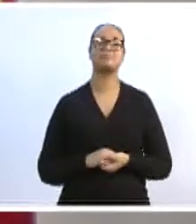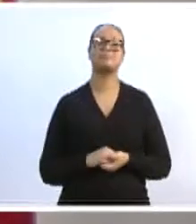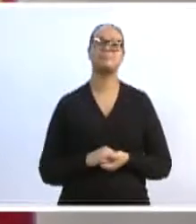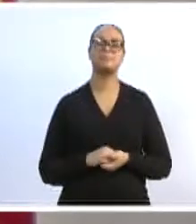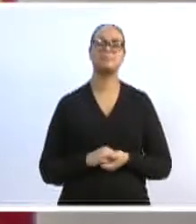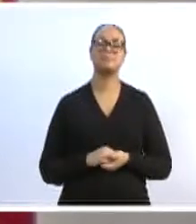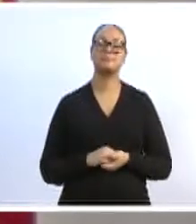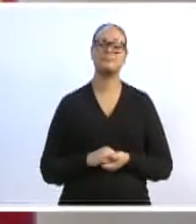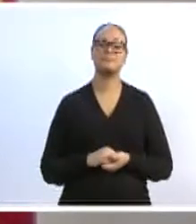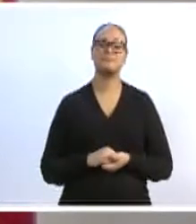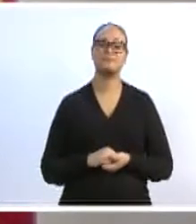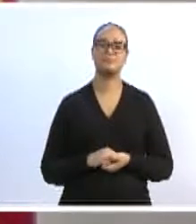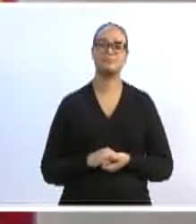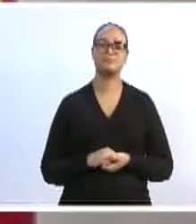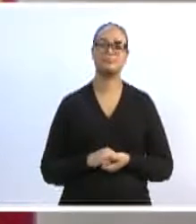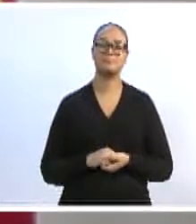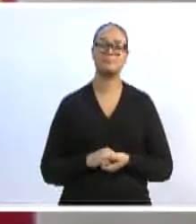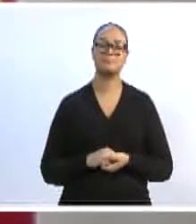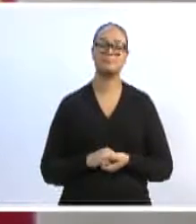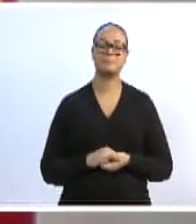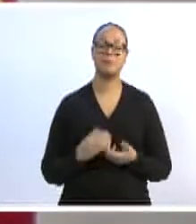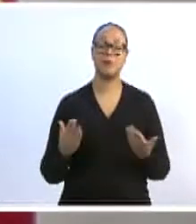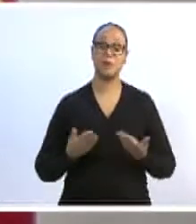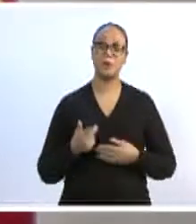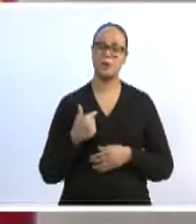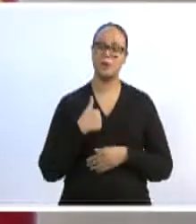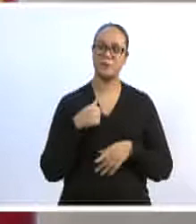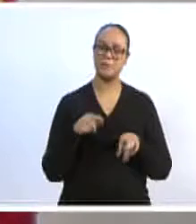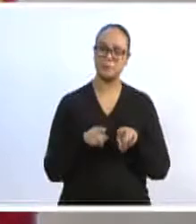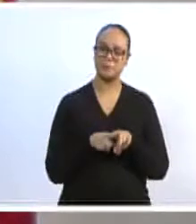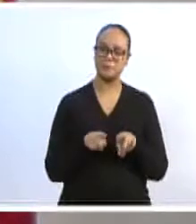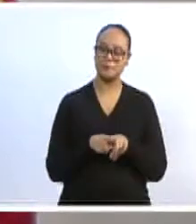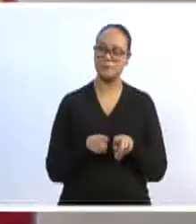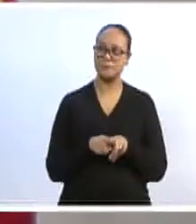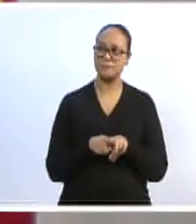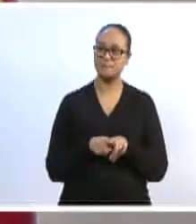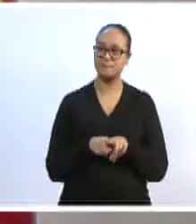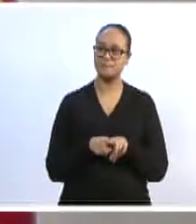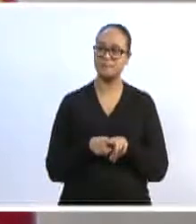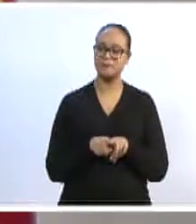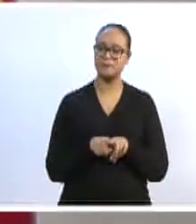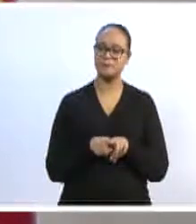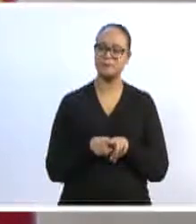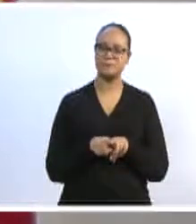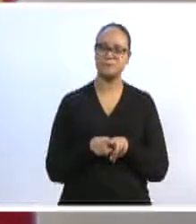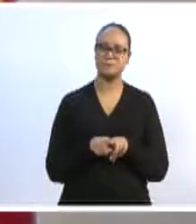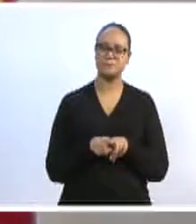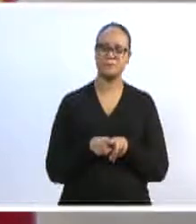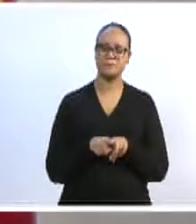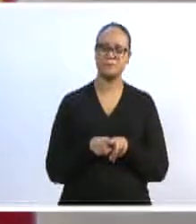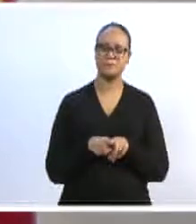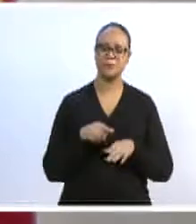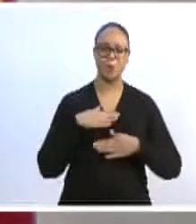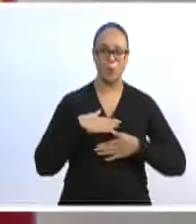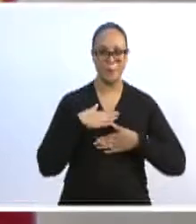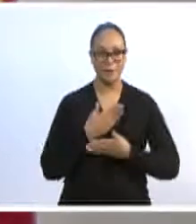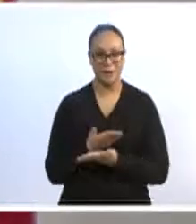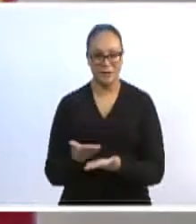vou fazer também a minha singela homenagem ao dia mundial do meio ambiente